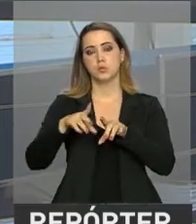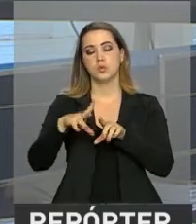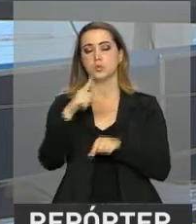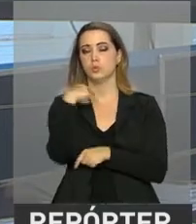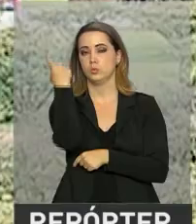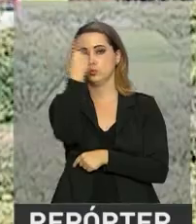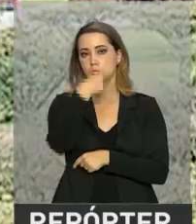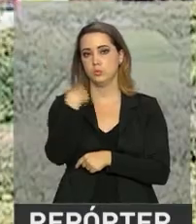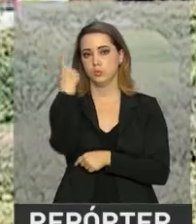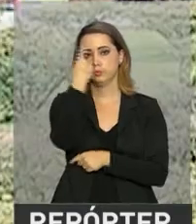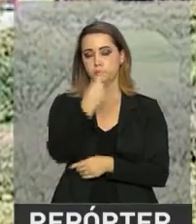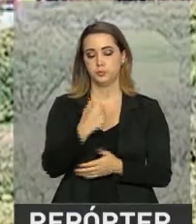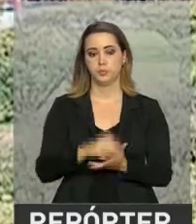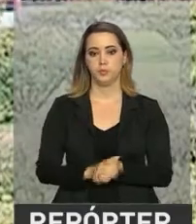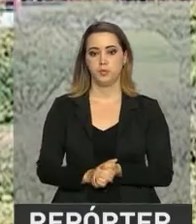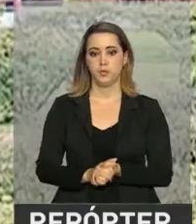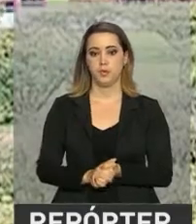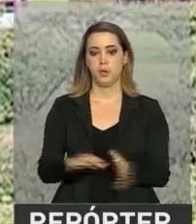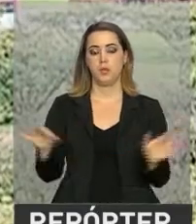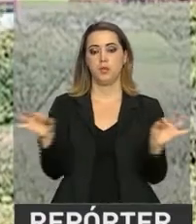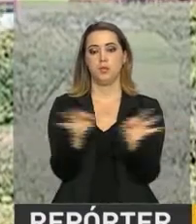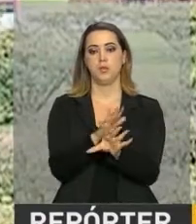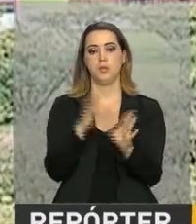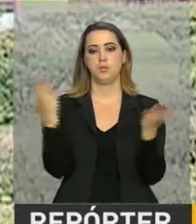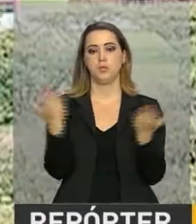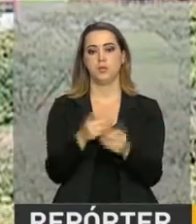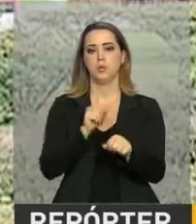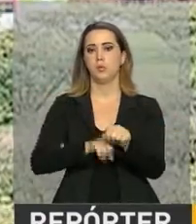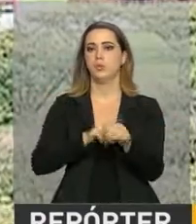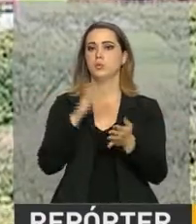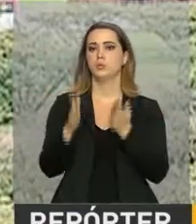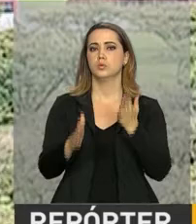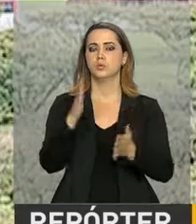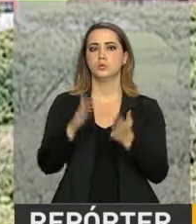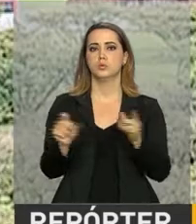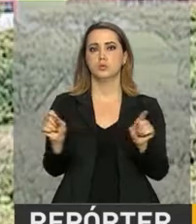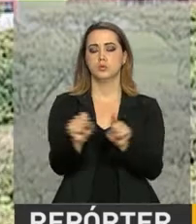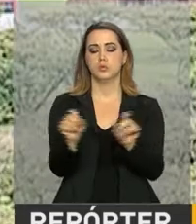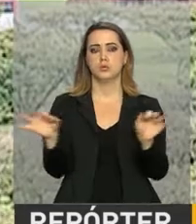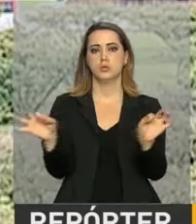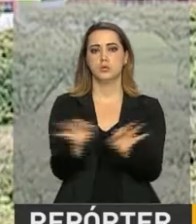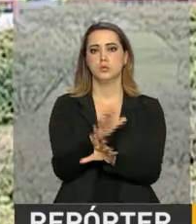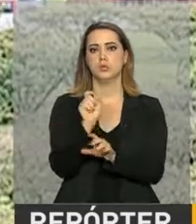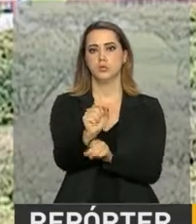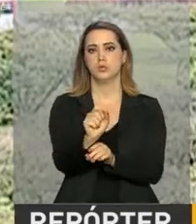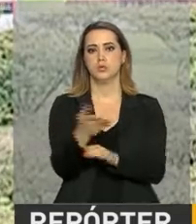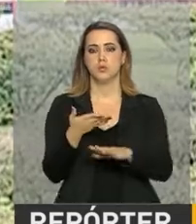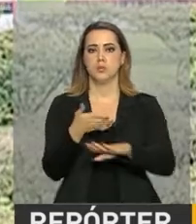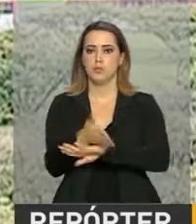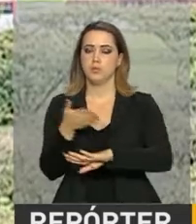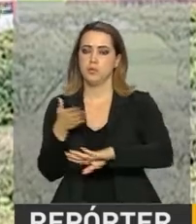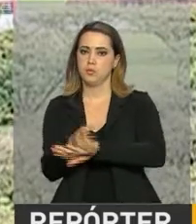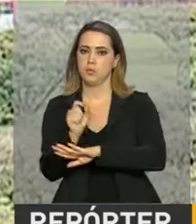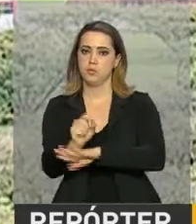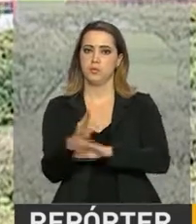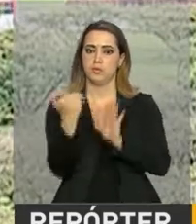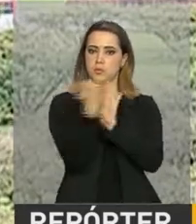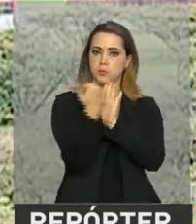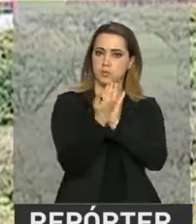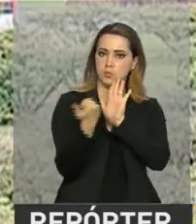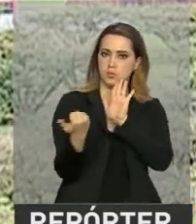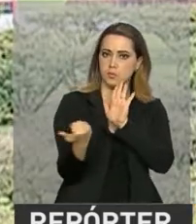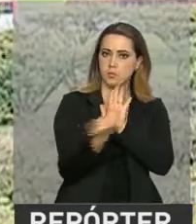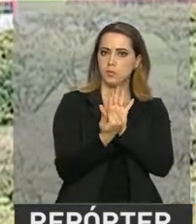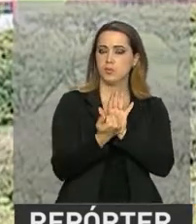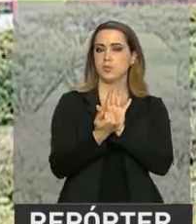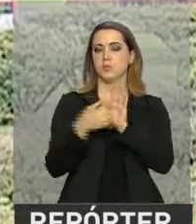informações. Termina hoje o prazo para as escolas confirmarem a participação em dois programas do